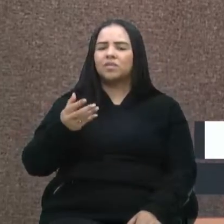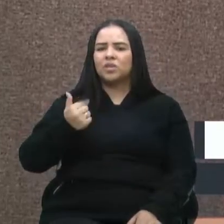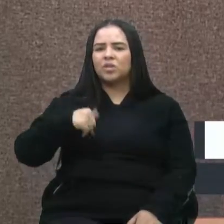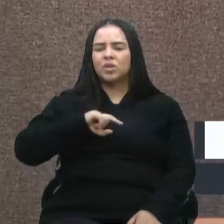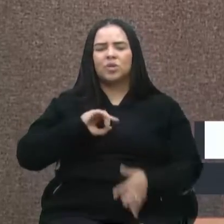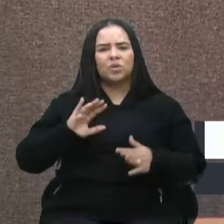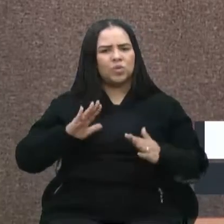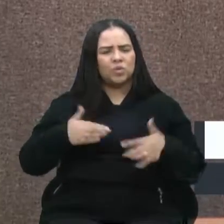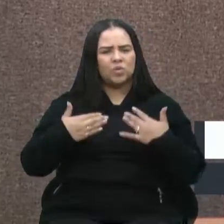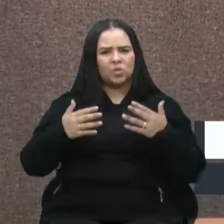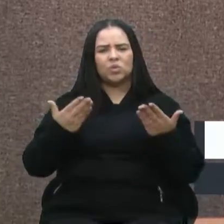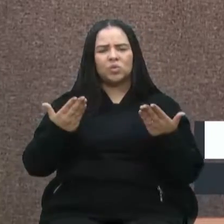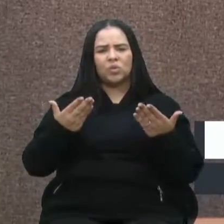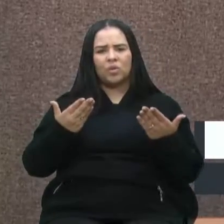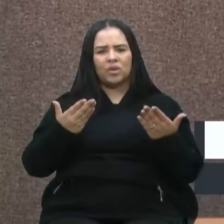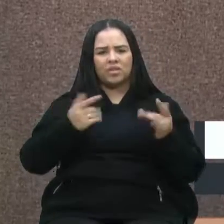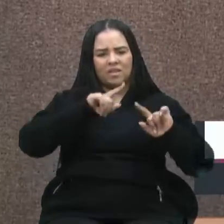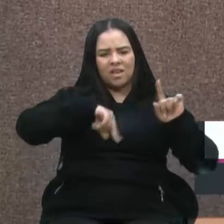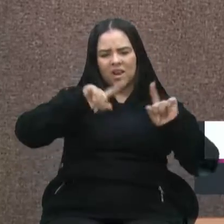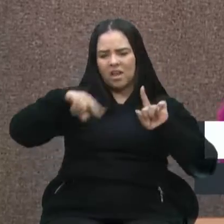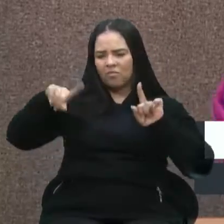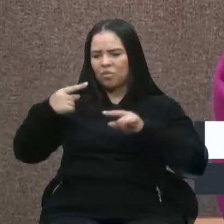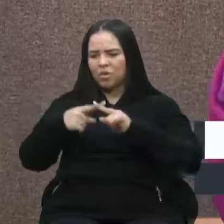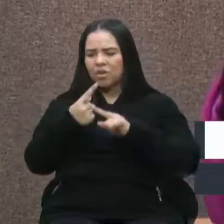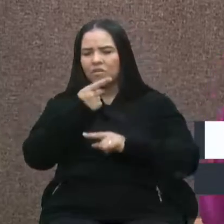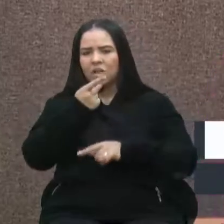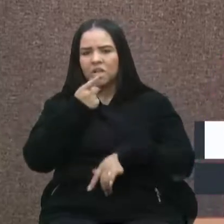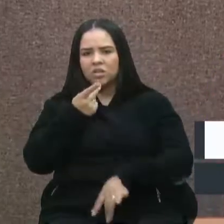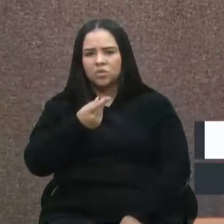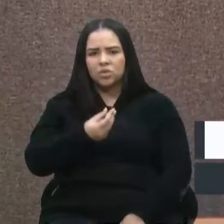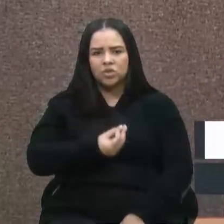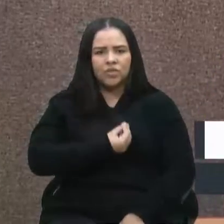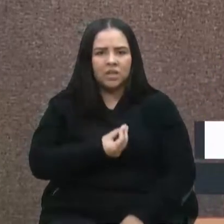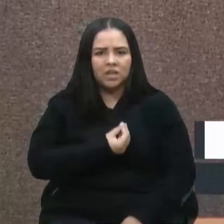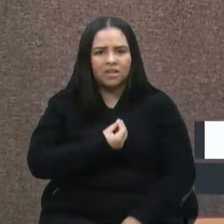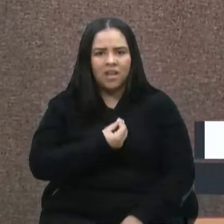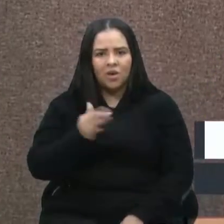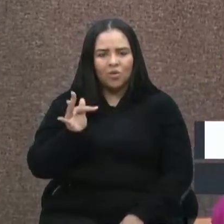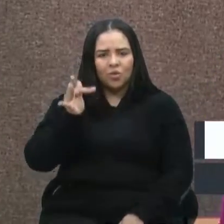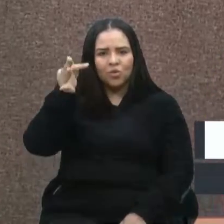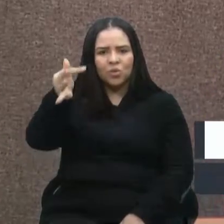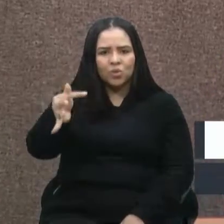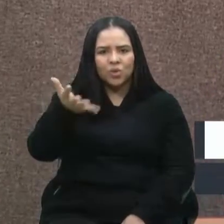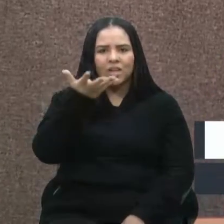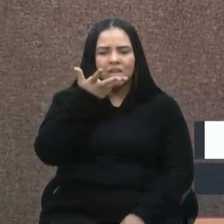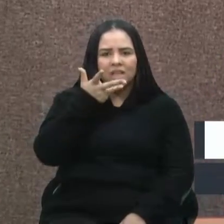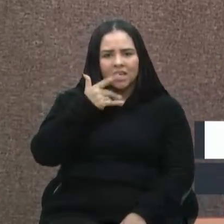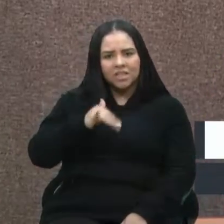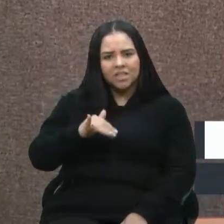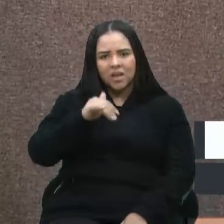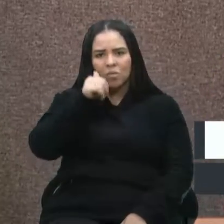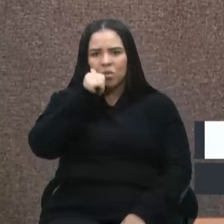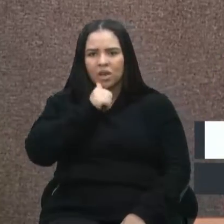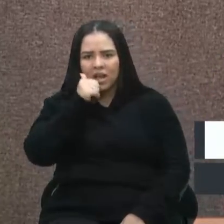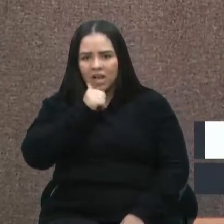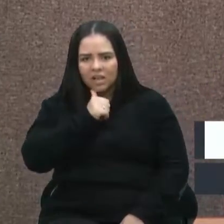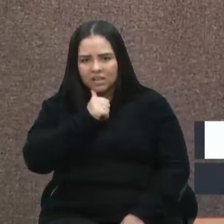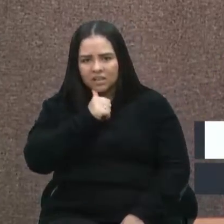estamos falando sobre vidas e sobre o futuro sobre crianças sobre mulheres